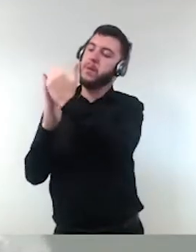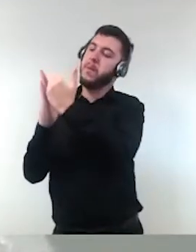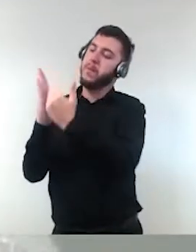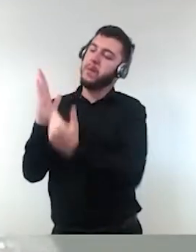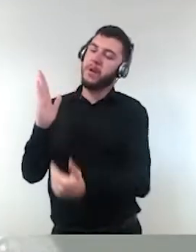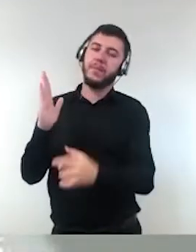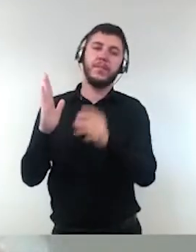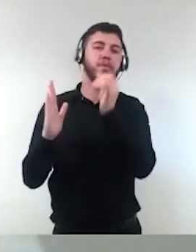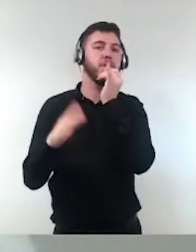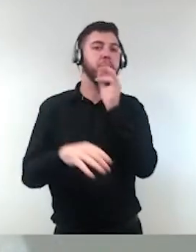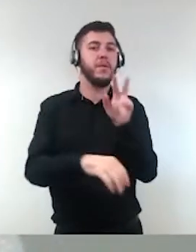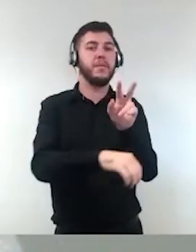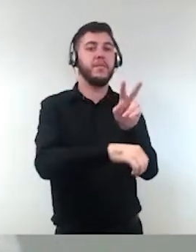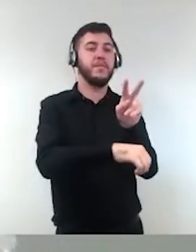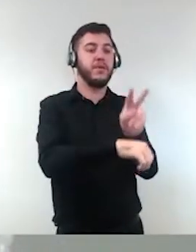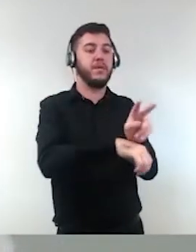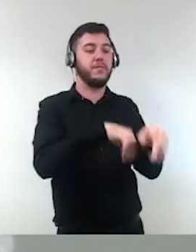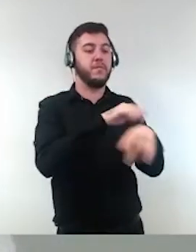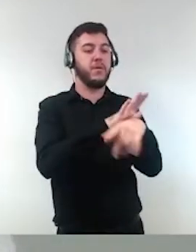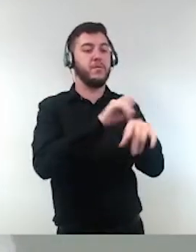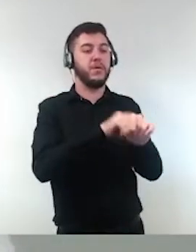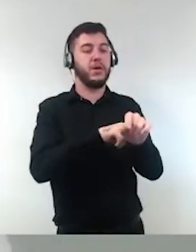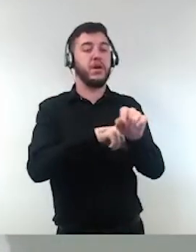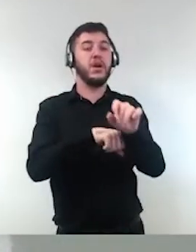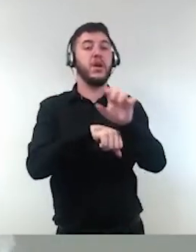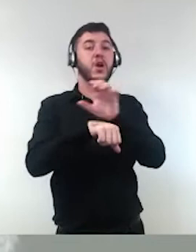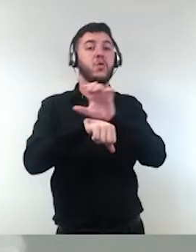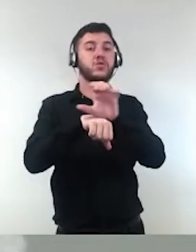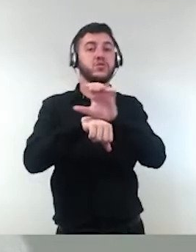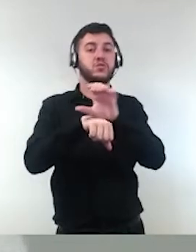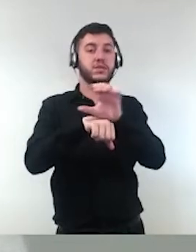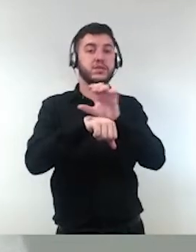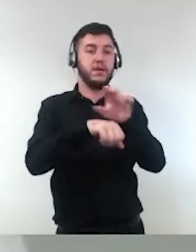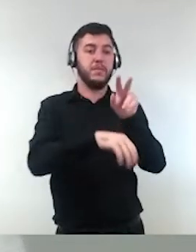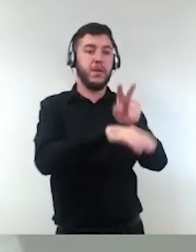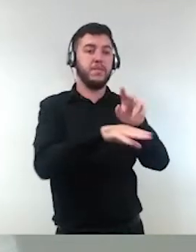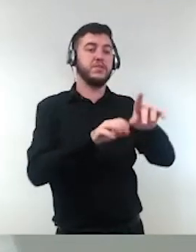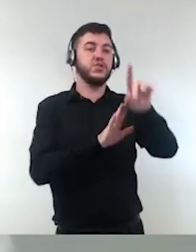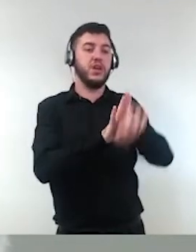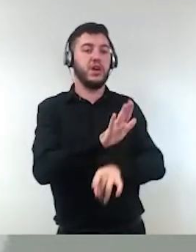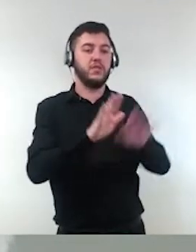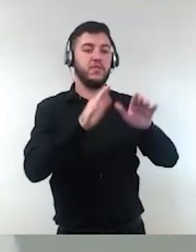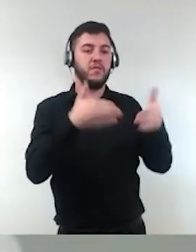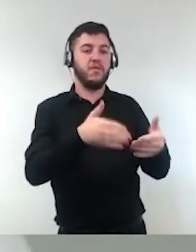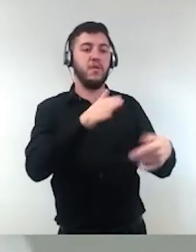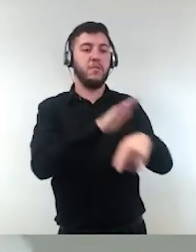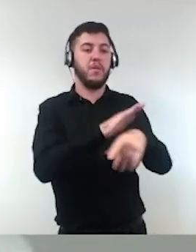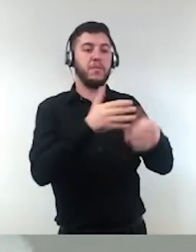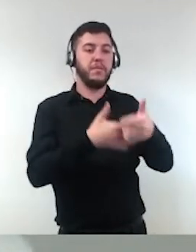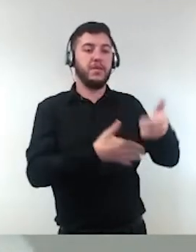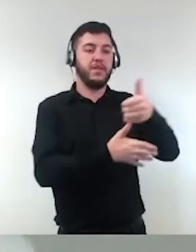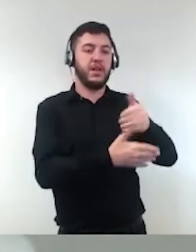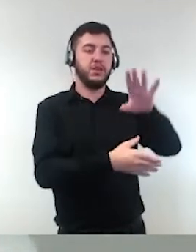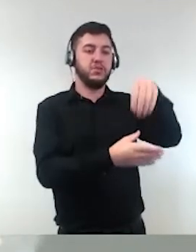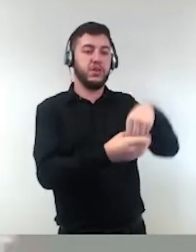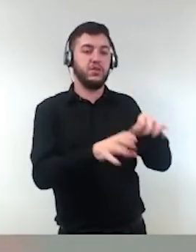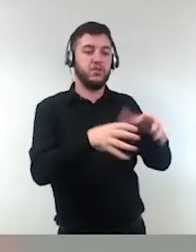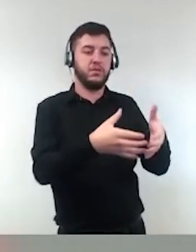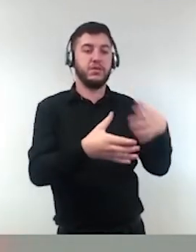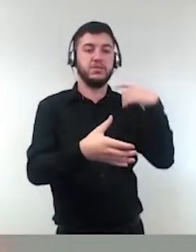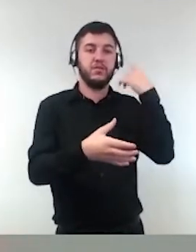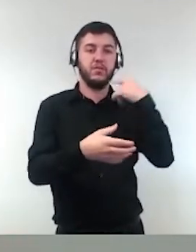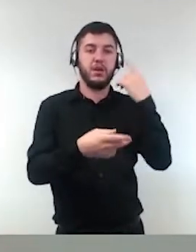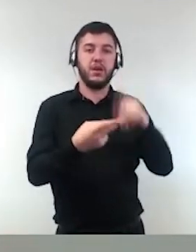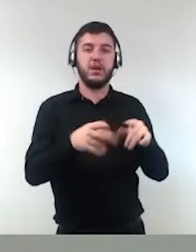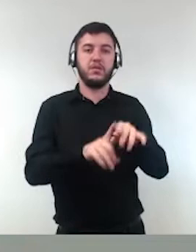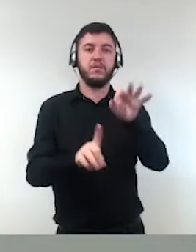das prerrogativas constitucionais da magistratura, do Ministério Público e da advocacia. Pensar